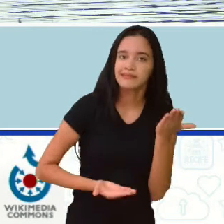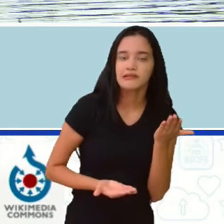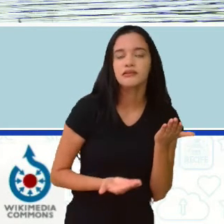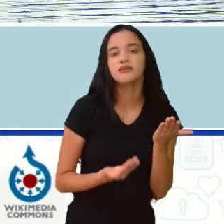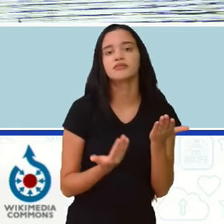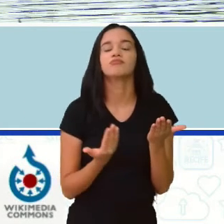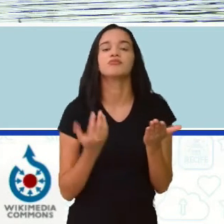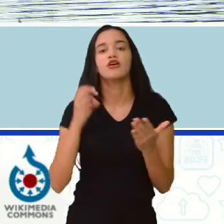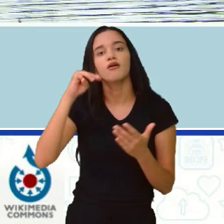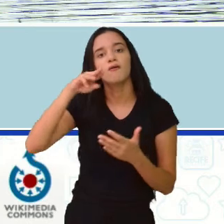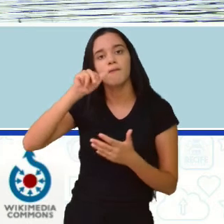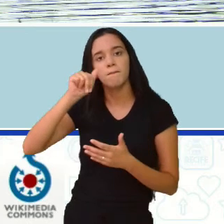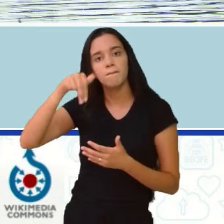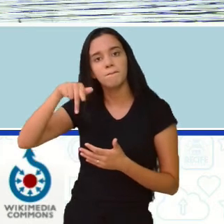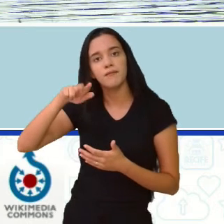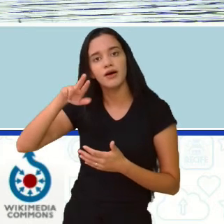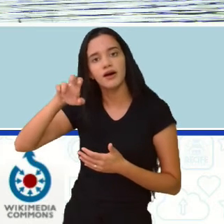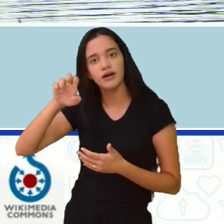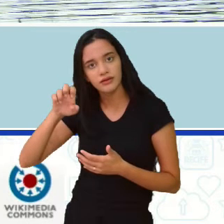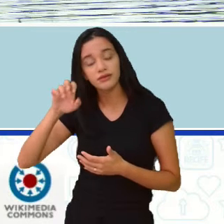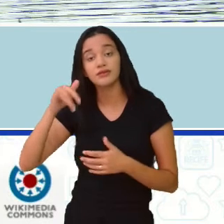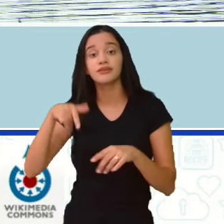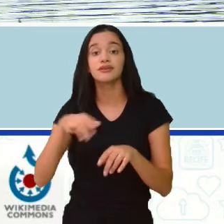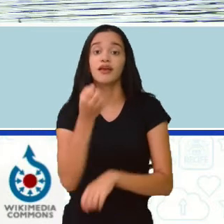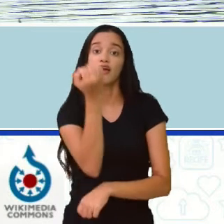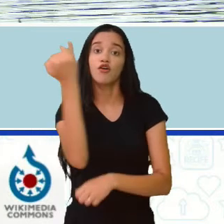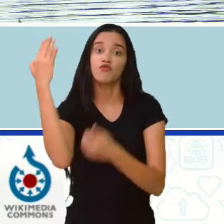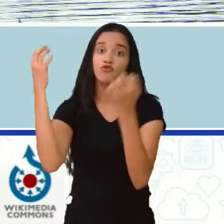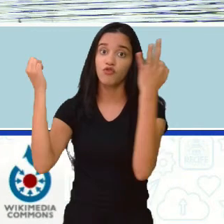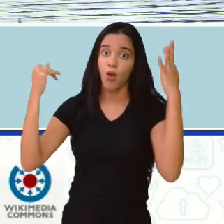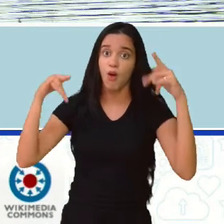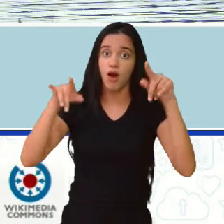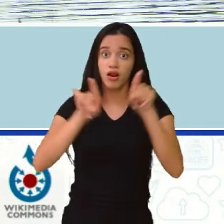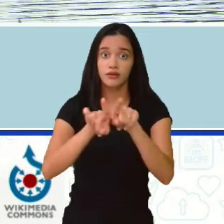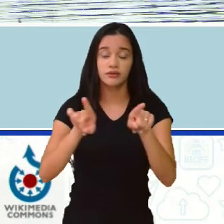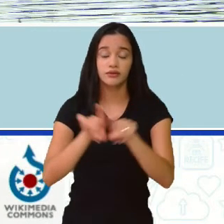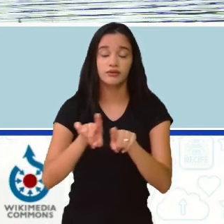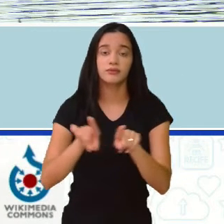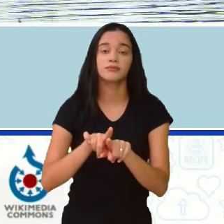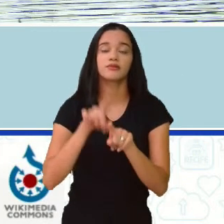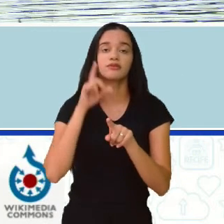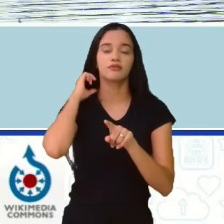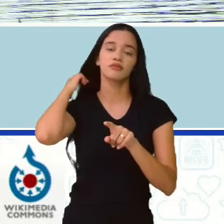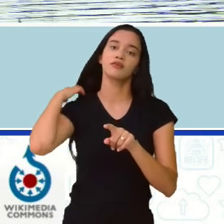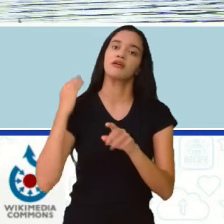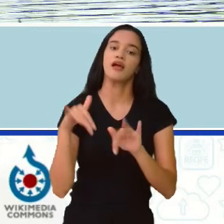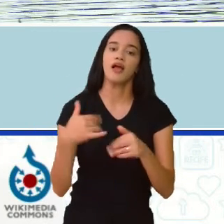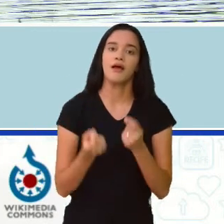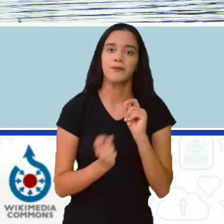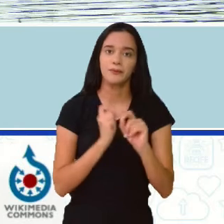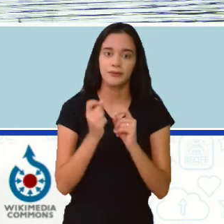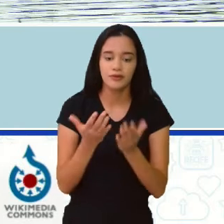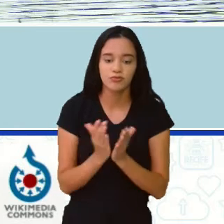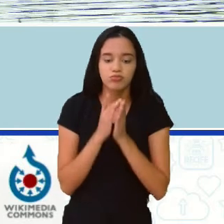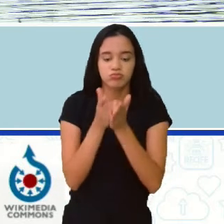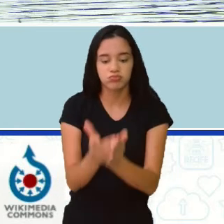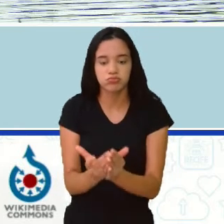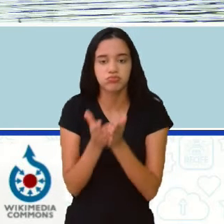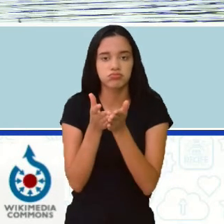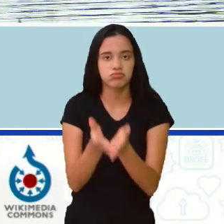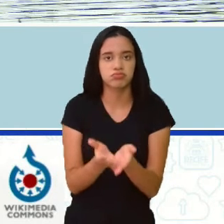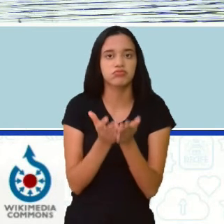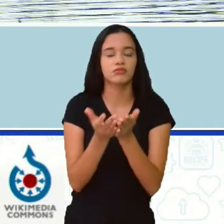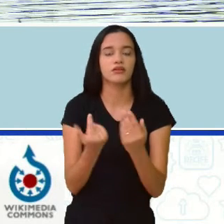mangues, perdeu muitas florestas. E, em seu trecho inferior, ele também servia de transporte de